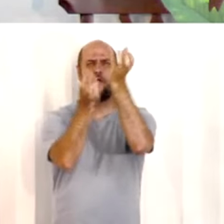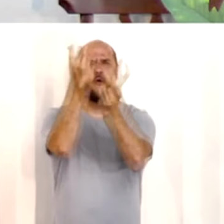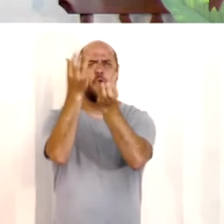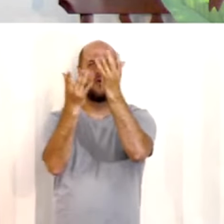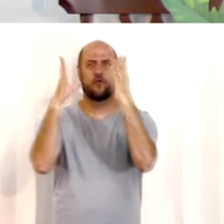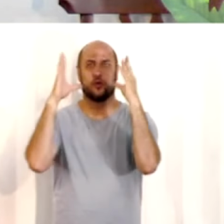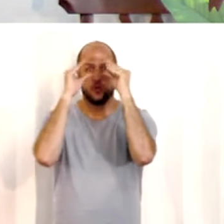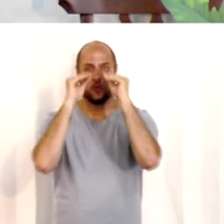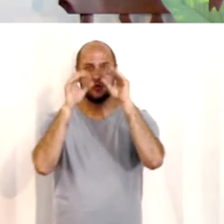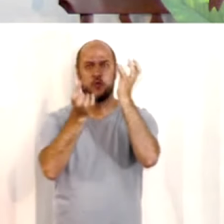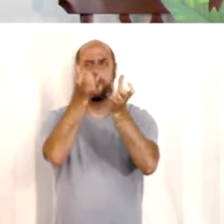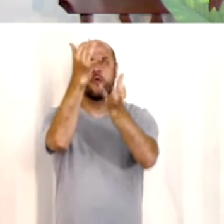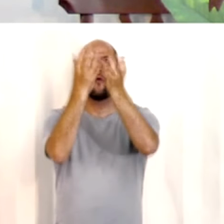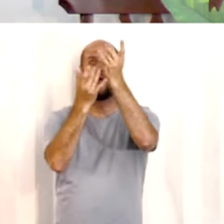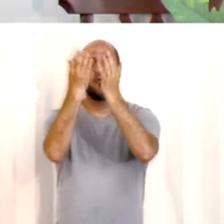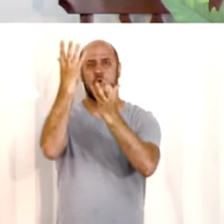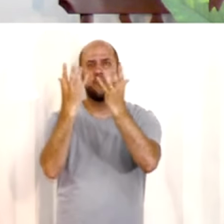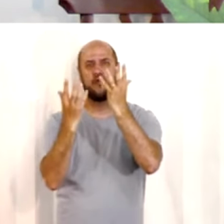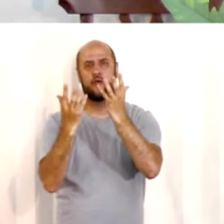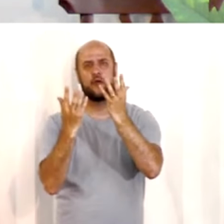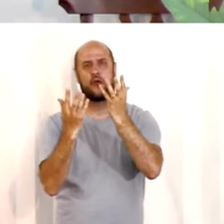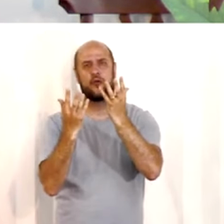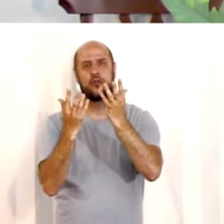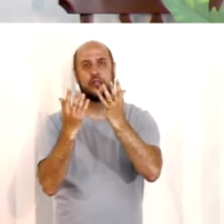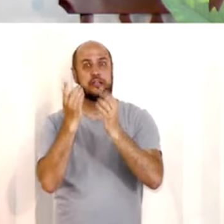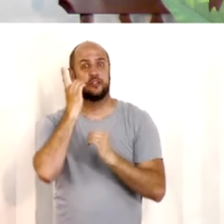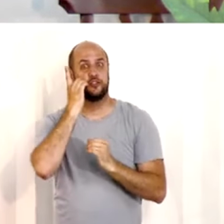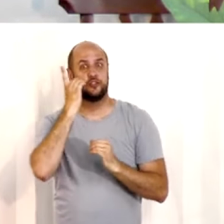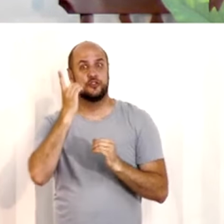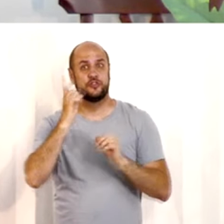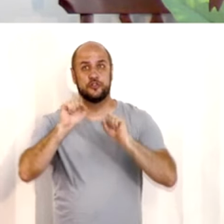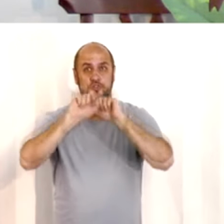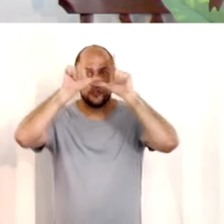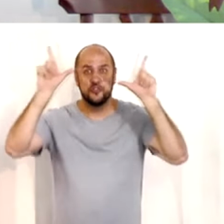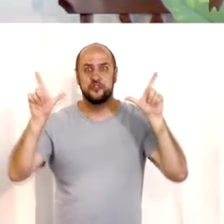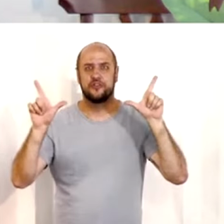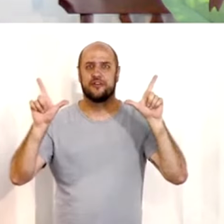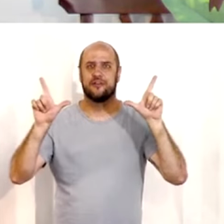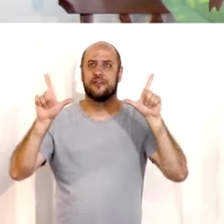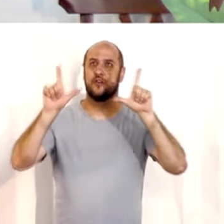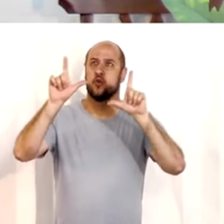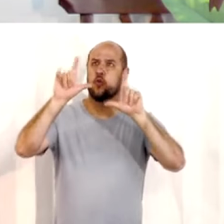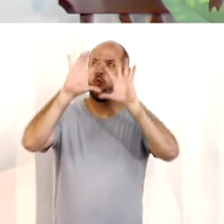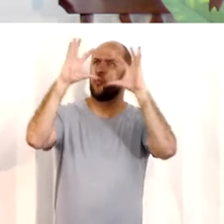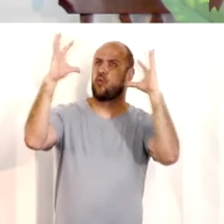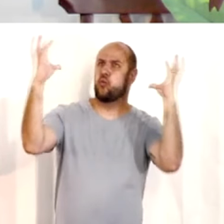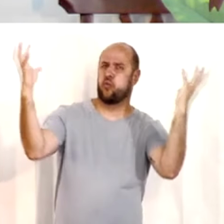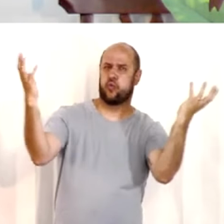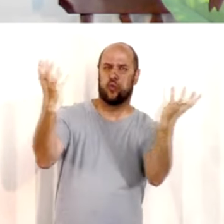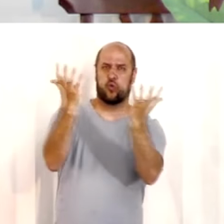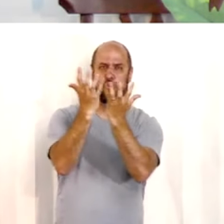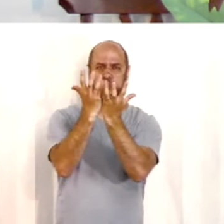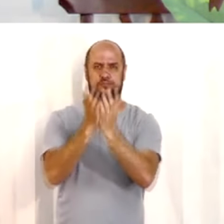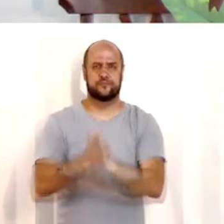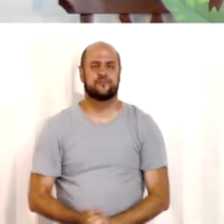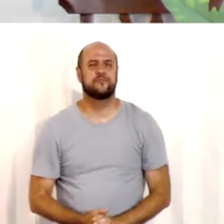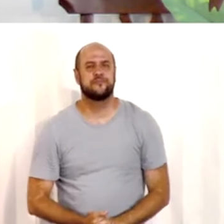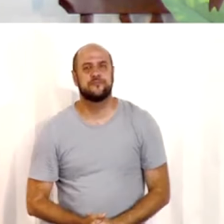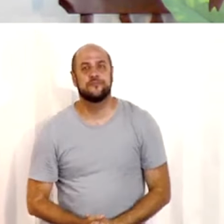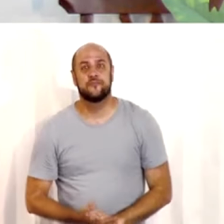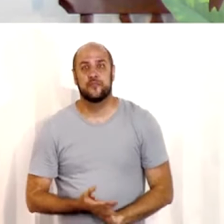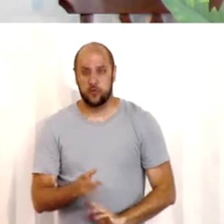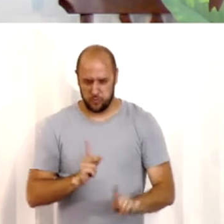noite e uma coluna de fumaça durante o dia. O que era aquilo para o povo em caminhada? Era para